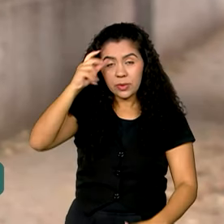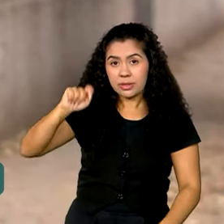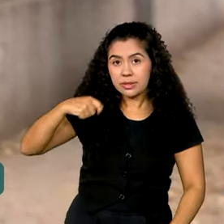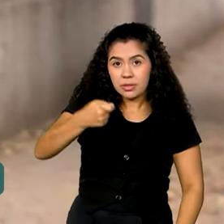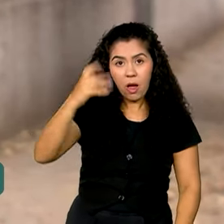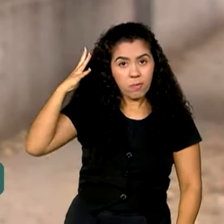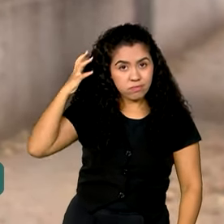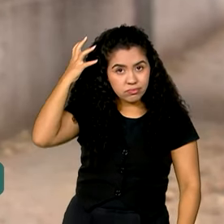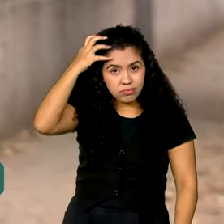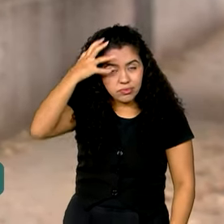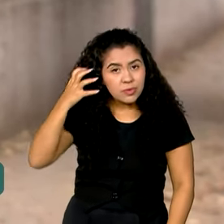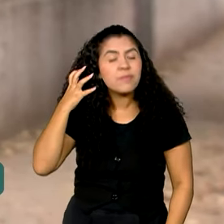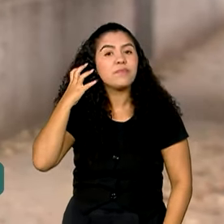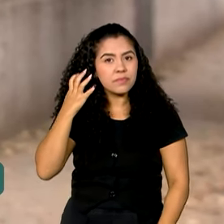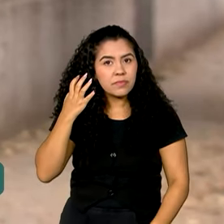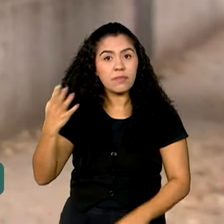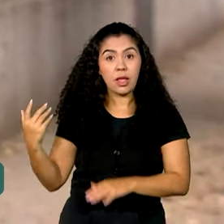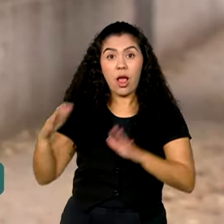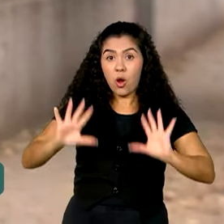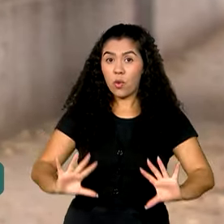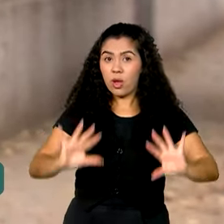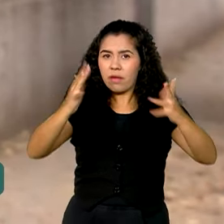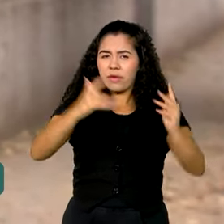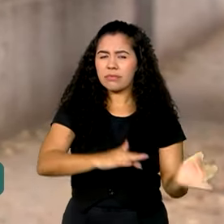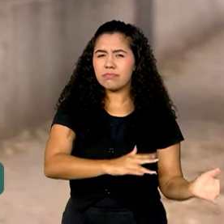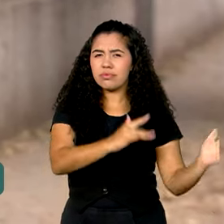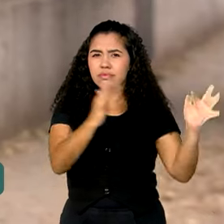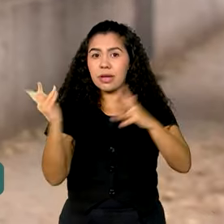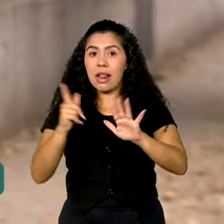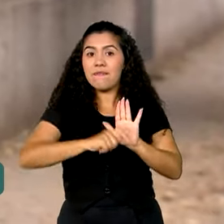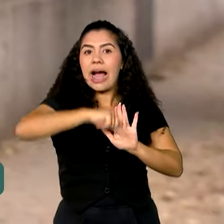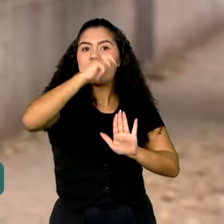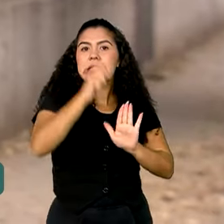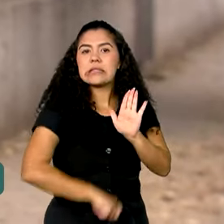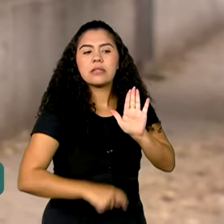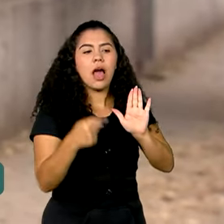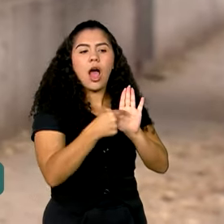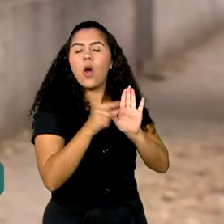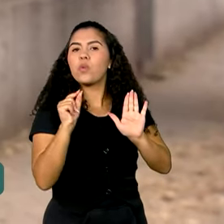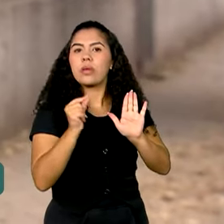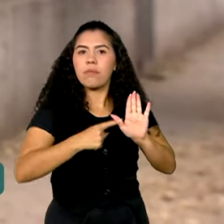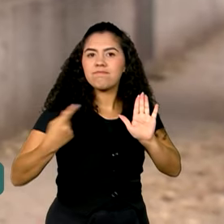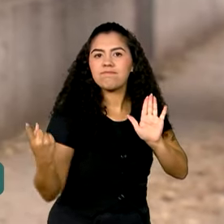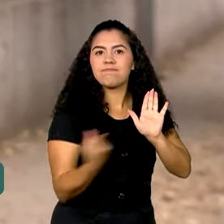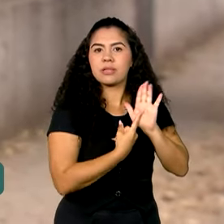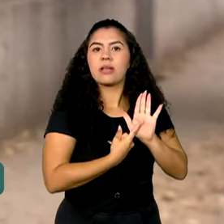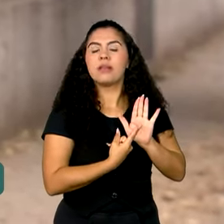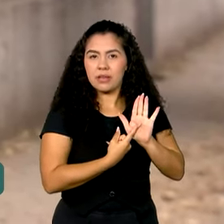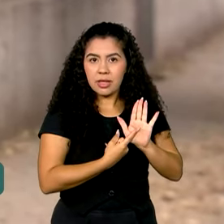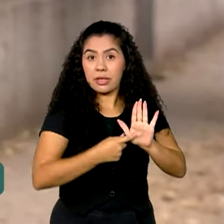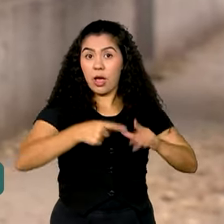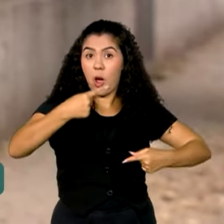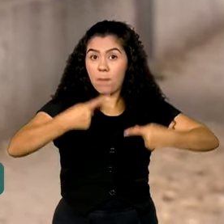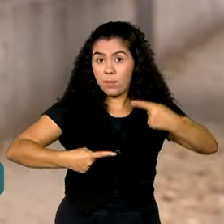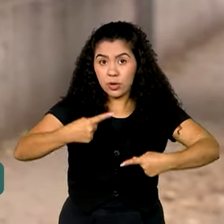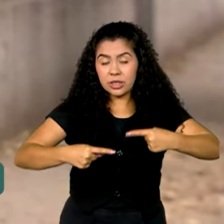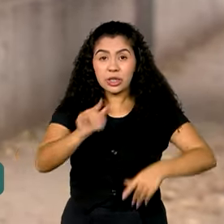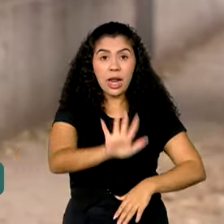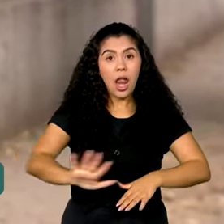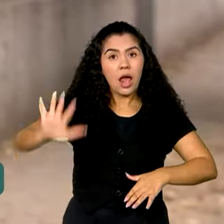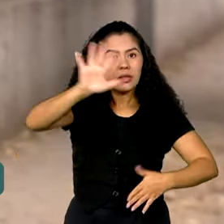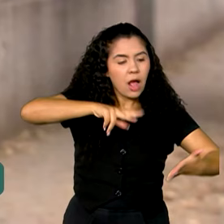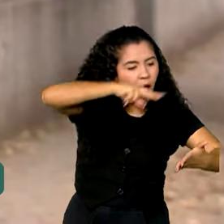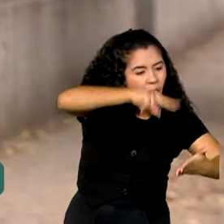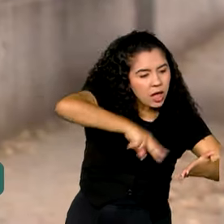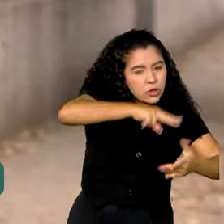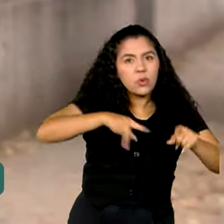Na ocasião, ele assina um termo que regulamenta a Política Nacional de Leitura e